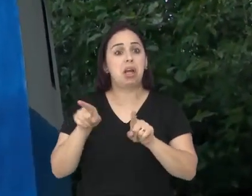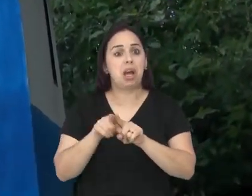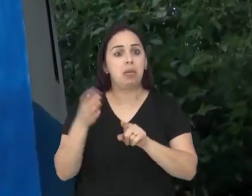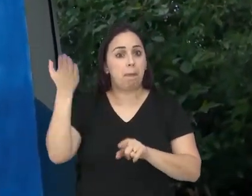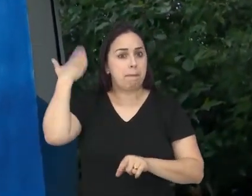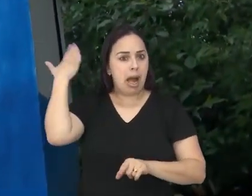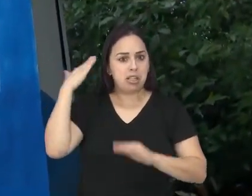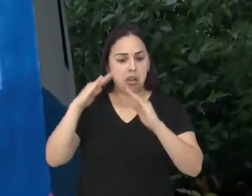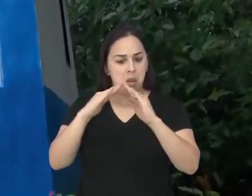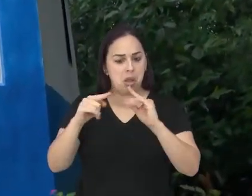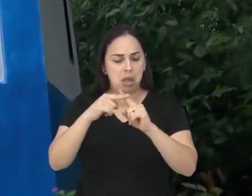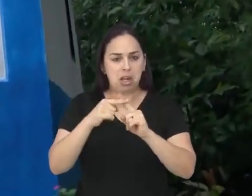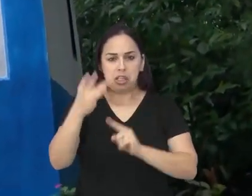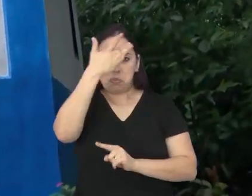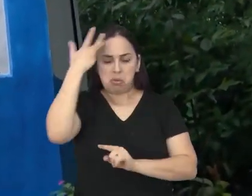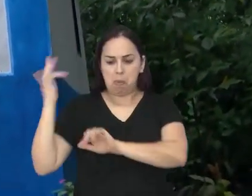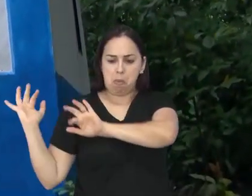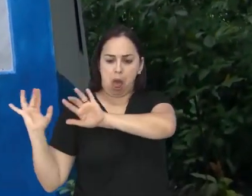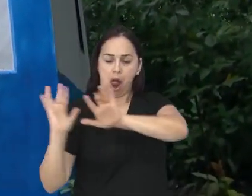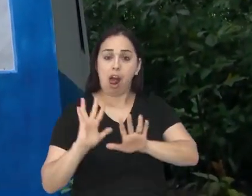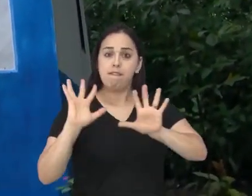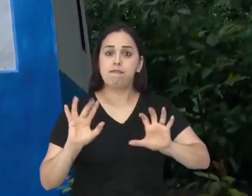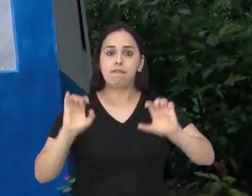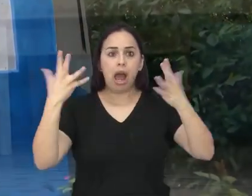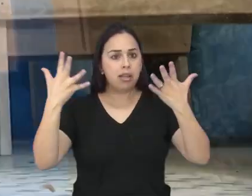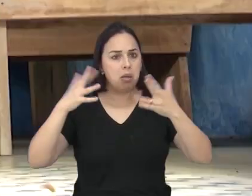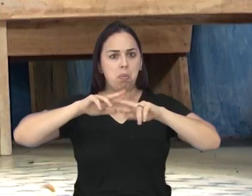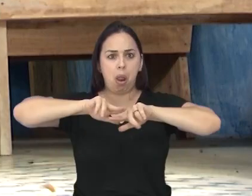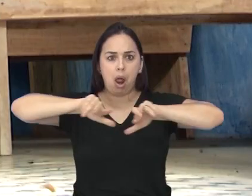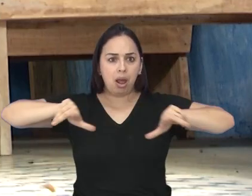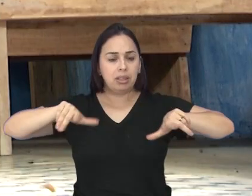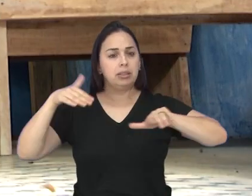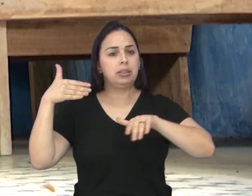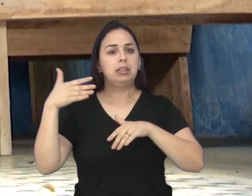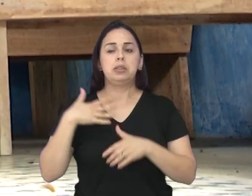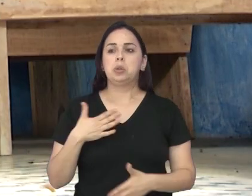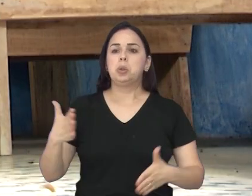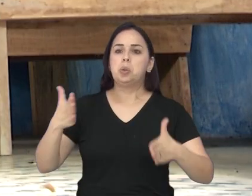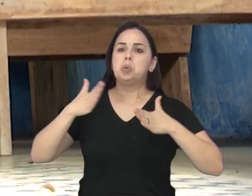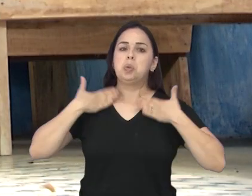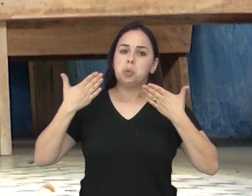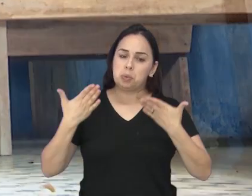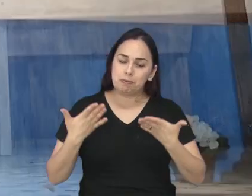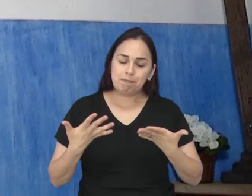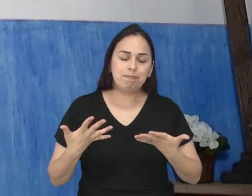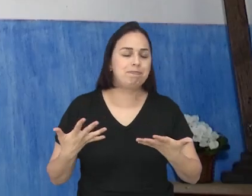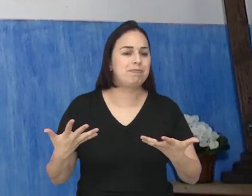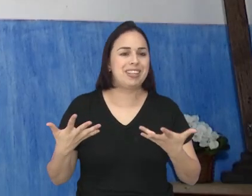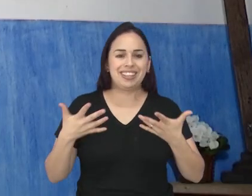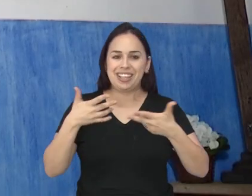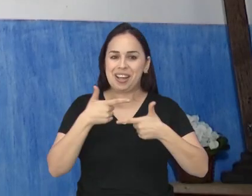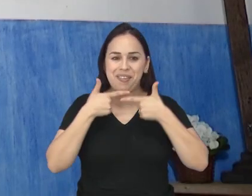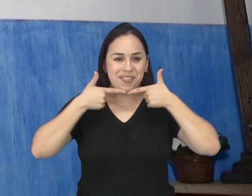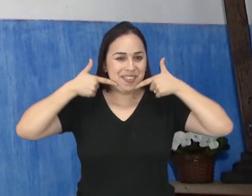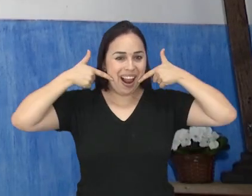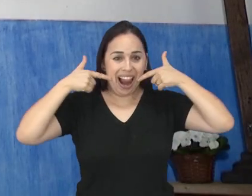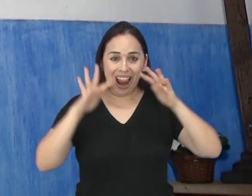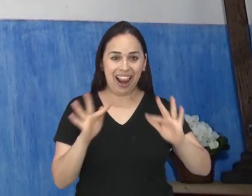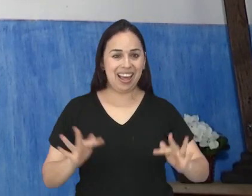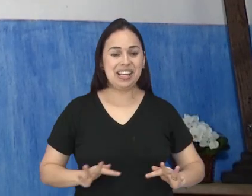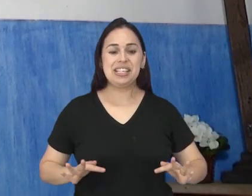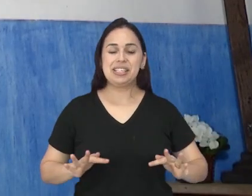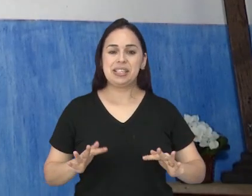atividade, festas religiosas e outras coisas mais. Foi assim uma surpresa uma feliz surpresa pra gente,